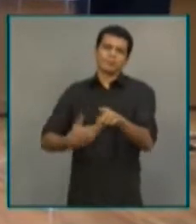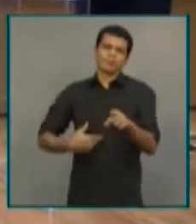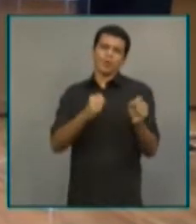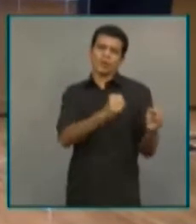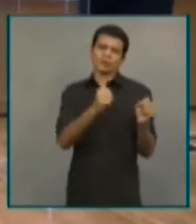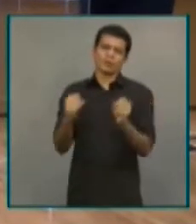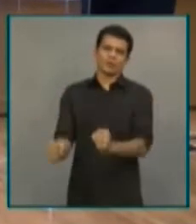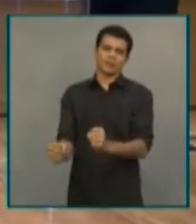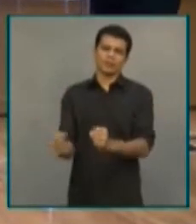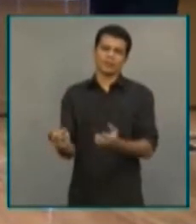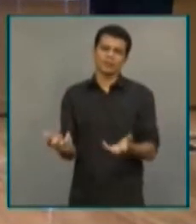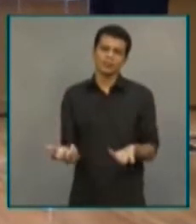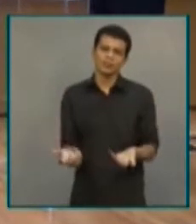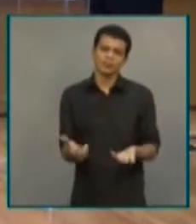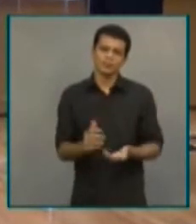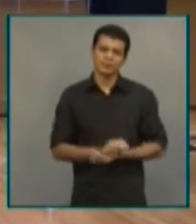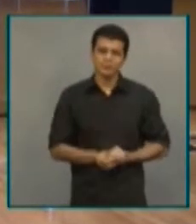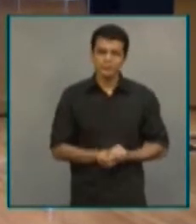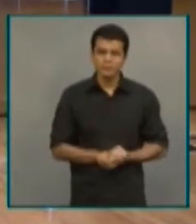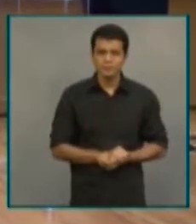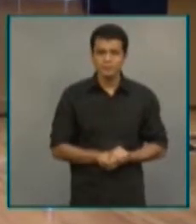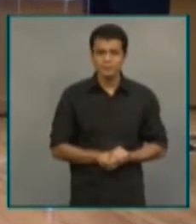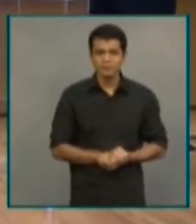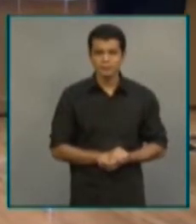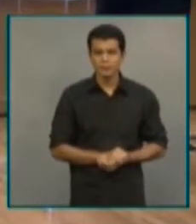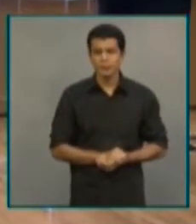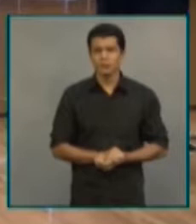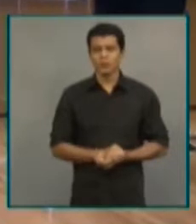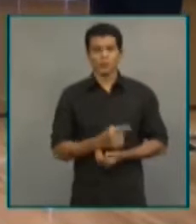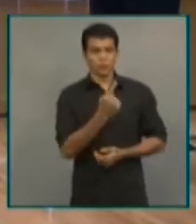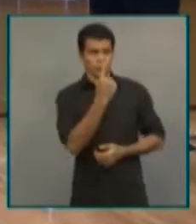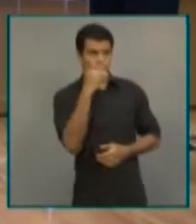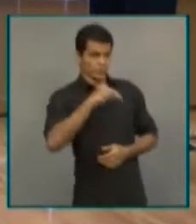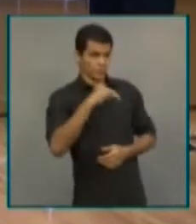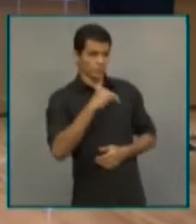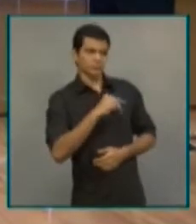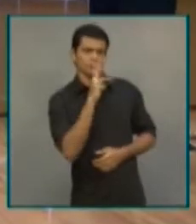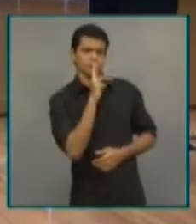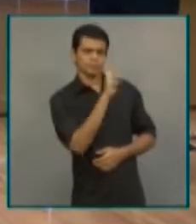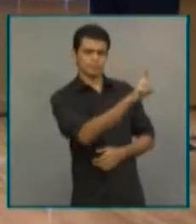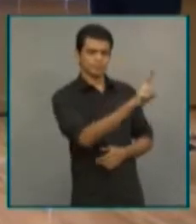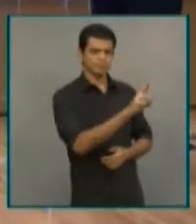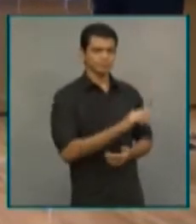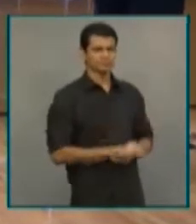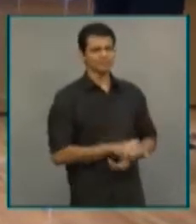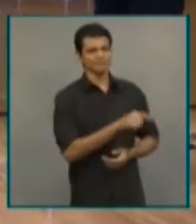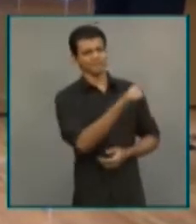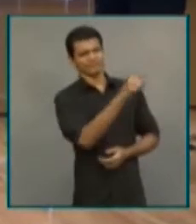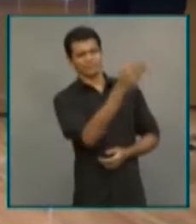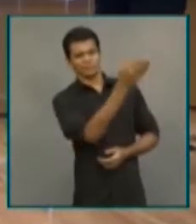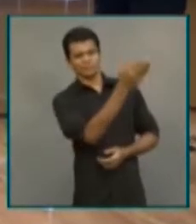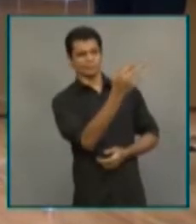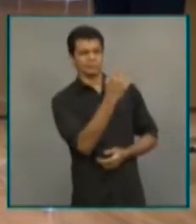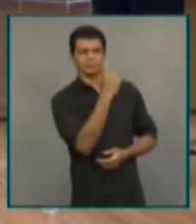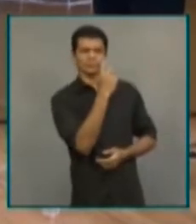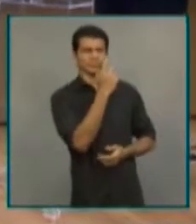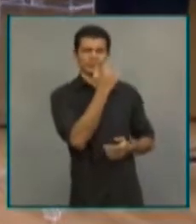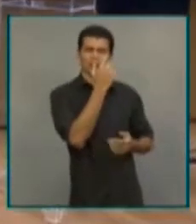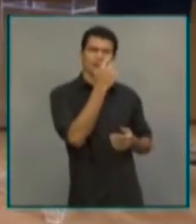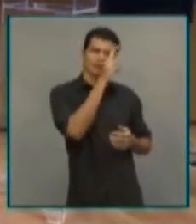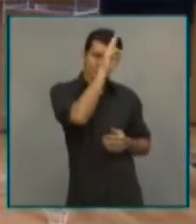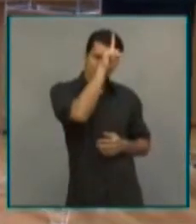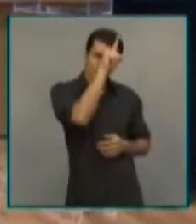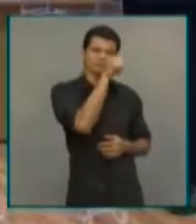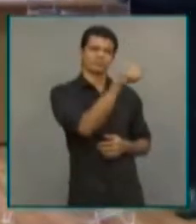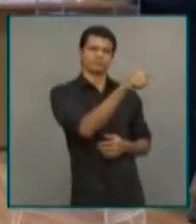Candidata Roberta Vasques tem um minuto para a réplica. O senhor está equivocado. Na chapa 10 não há representante de governo